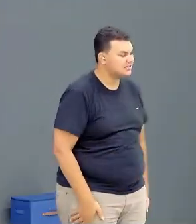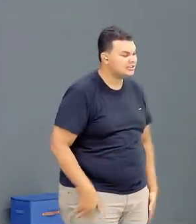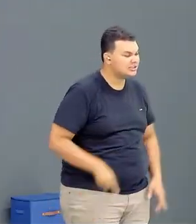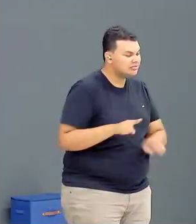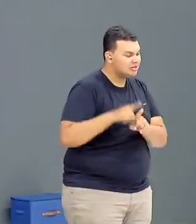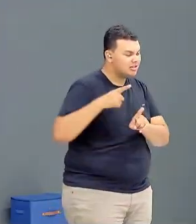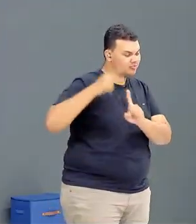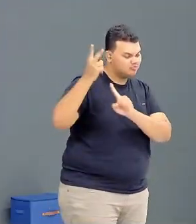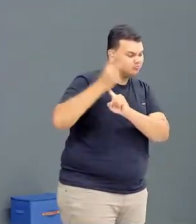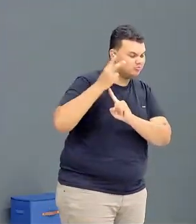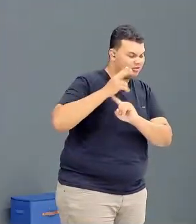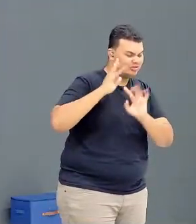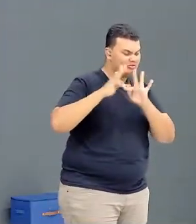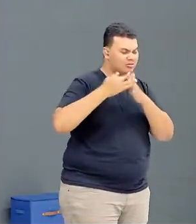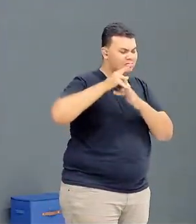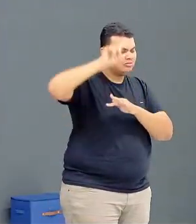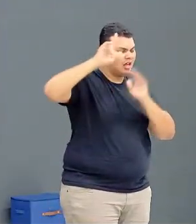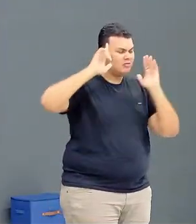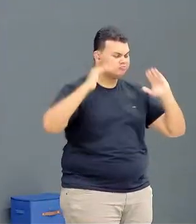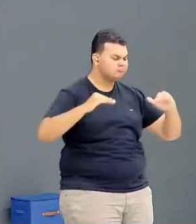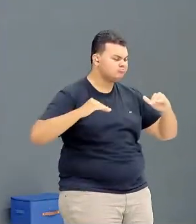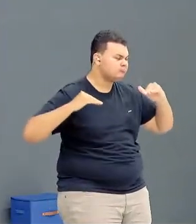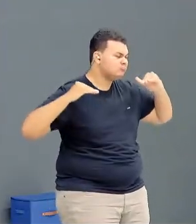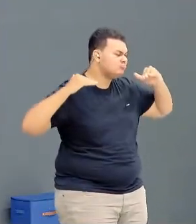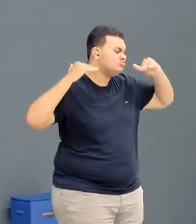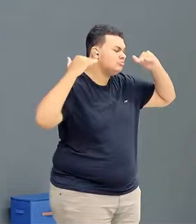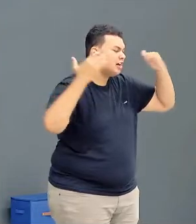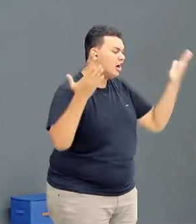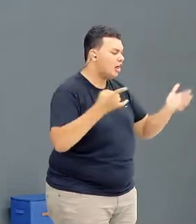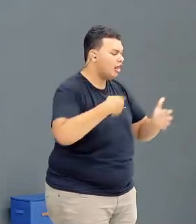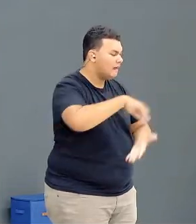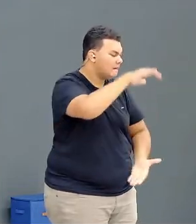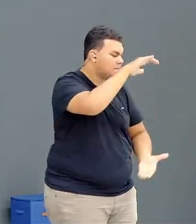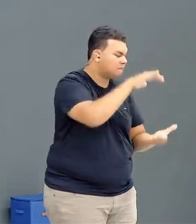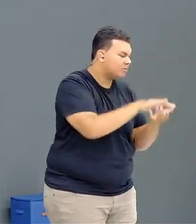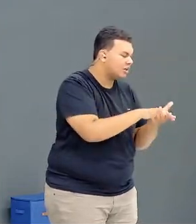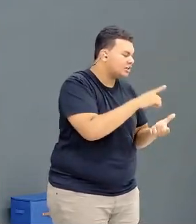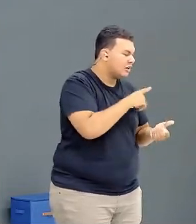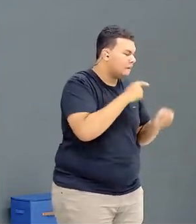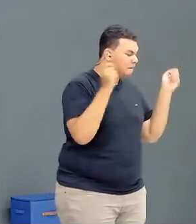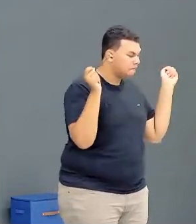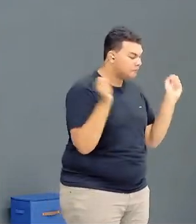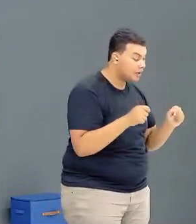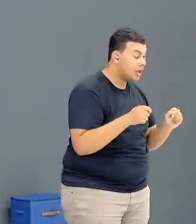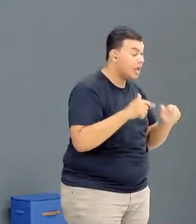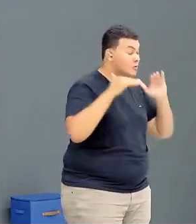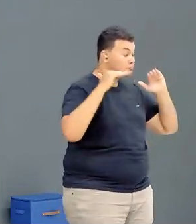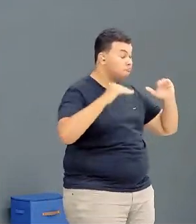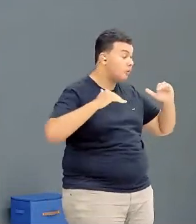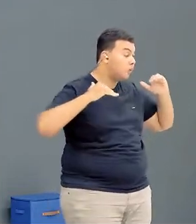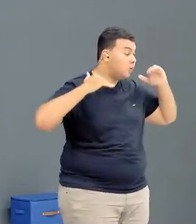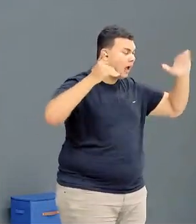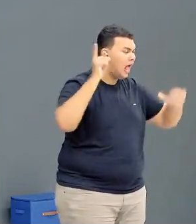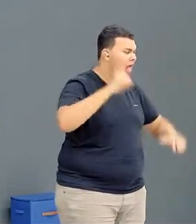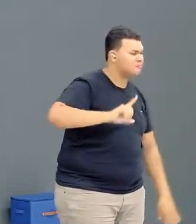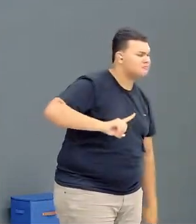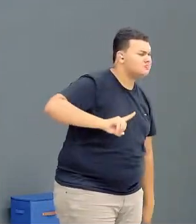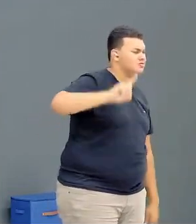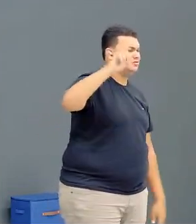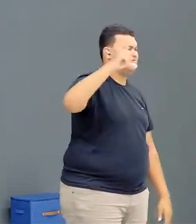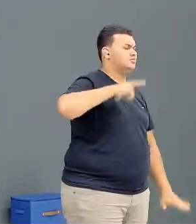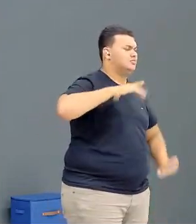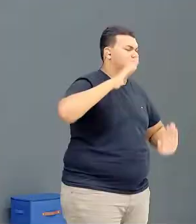nossos filhos. Maior é aquele que fez com que essa aliança de casamento ela se estabelecesse. Maior é aquele